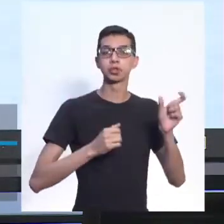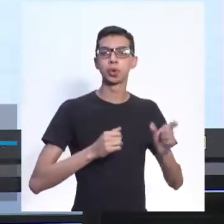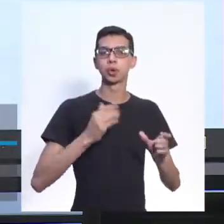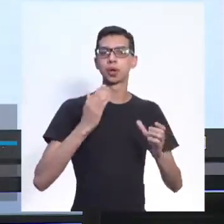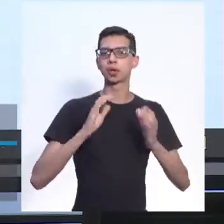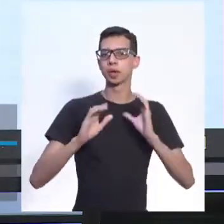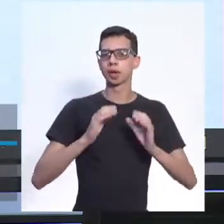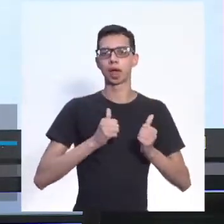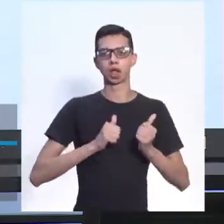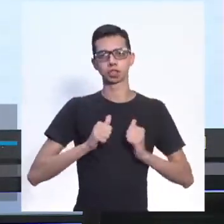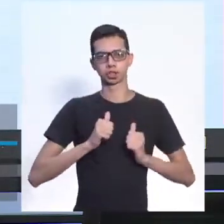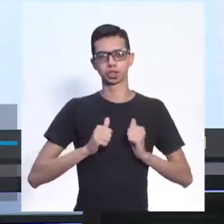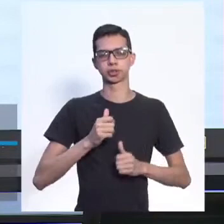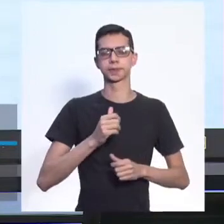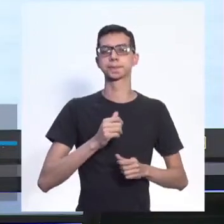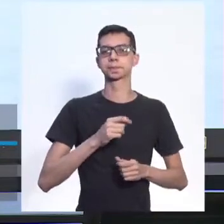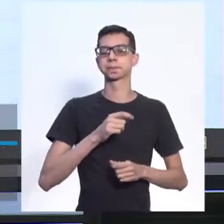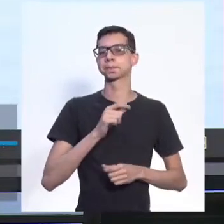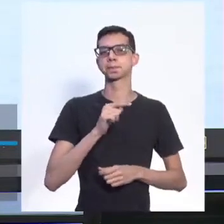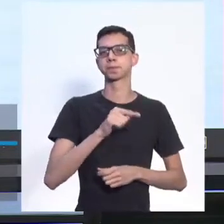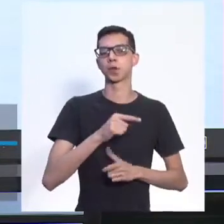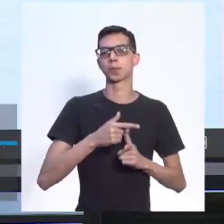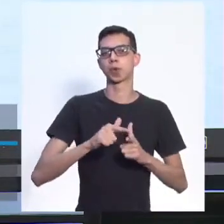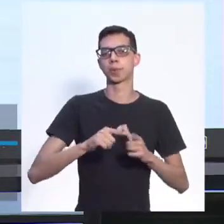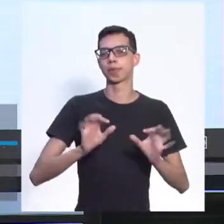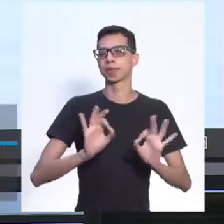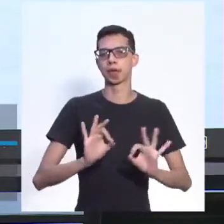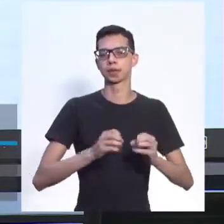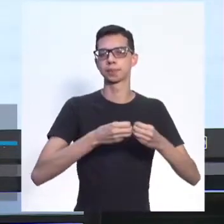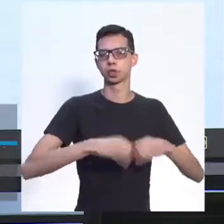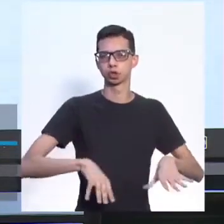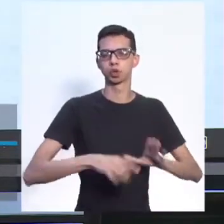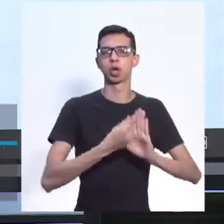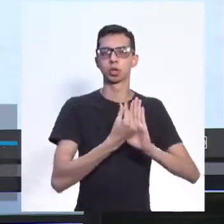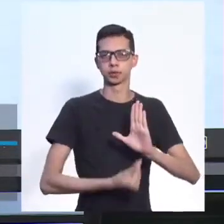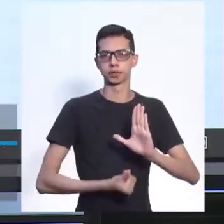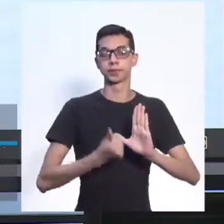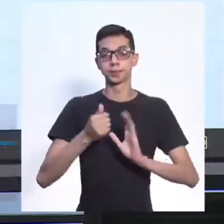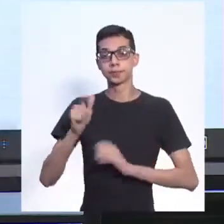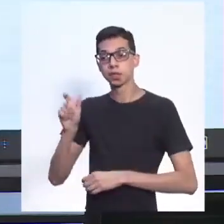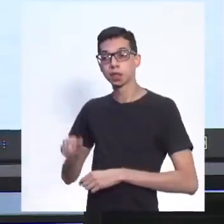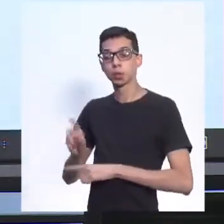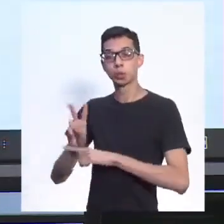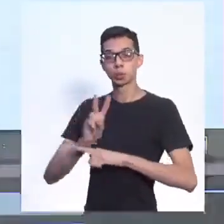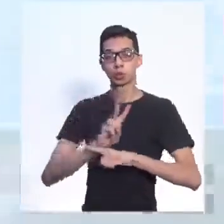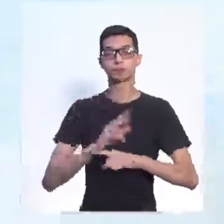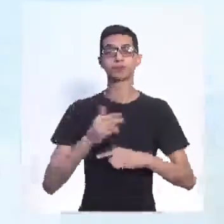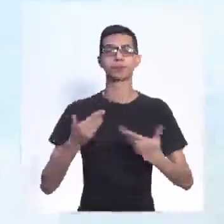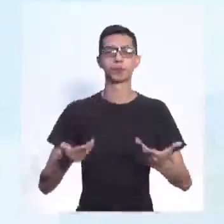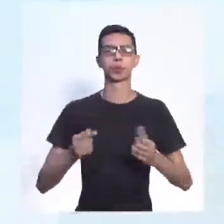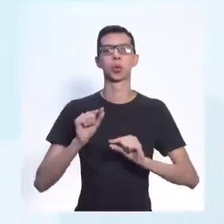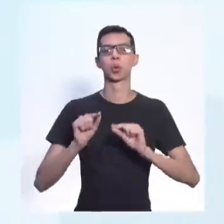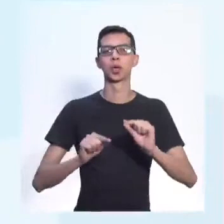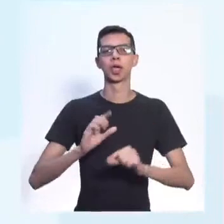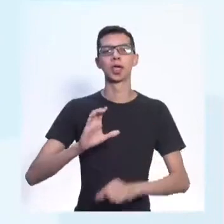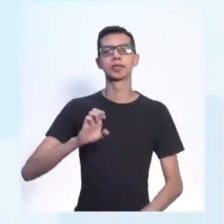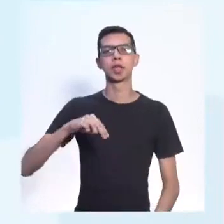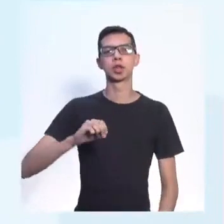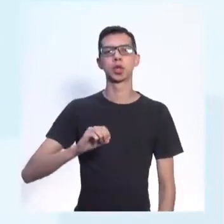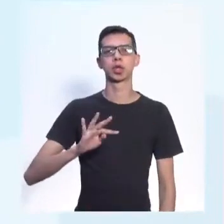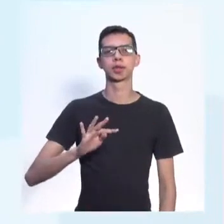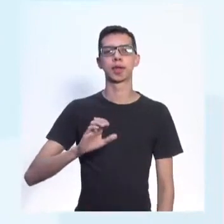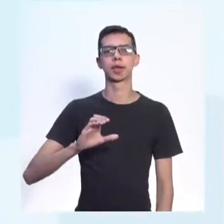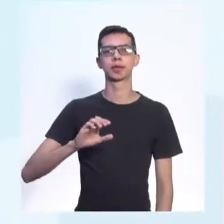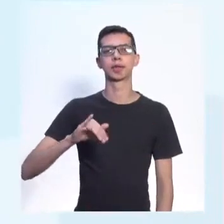agente empresário também tem que tomar conta. Tá? Vamos lá. Cenotécnica, o que é? Né? O que o cenotécnico